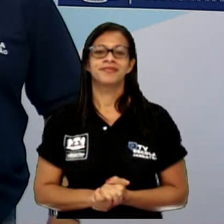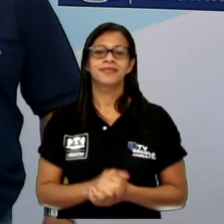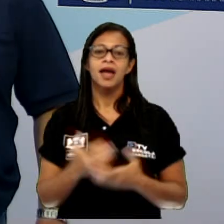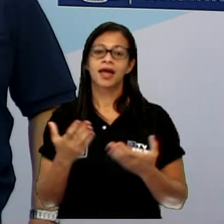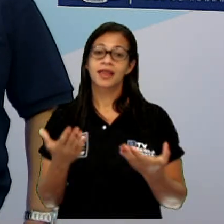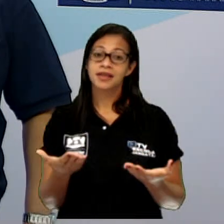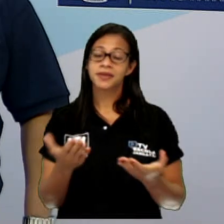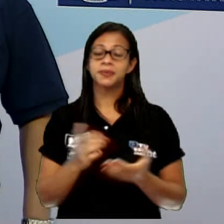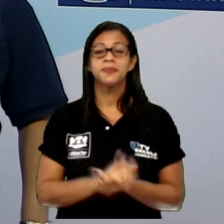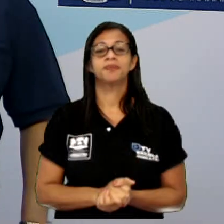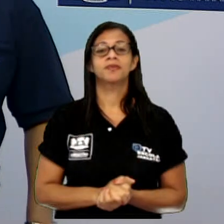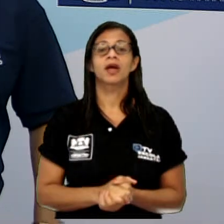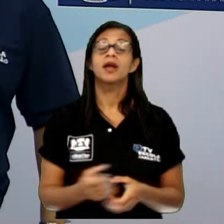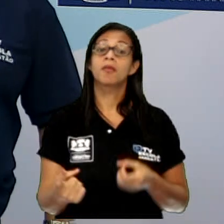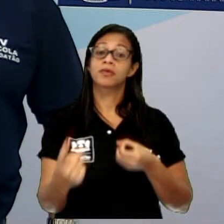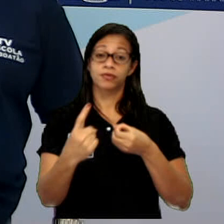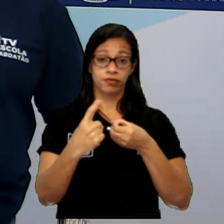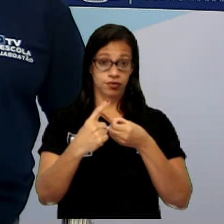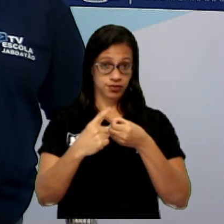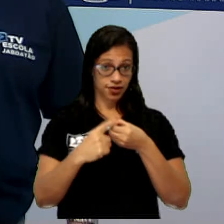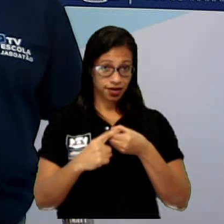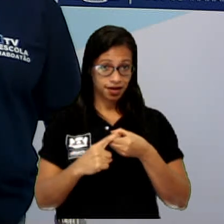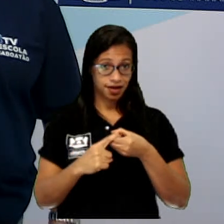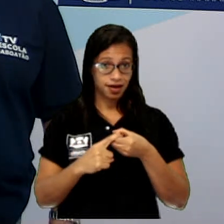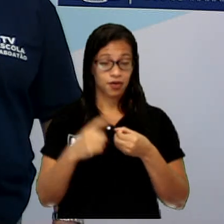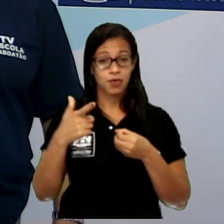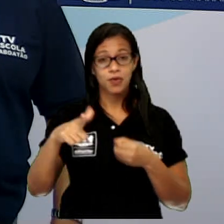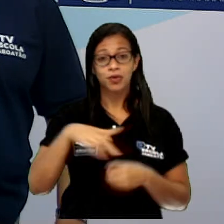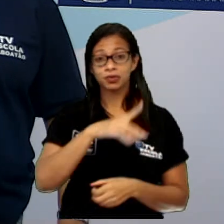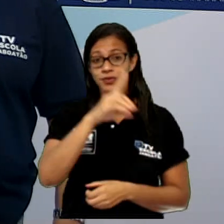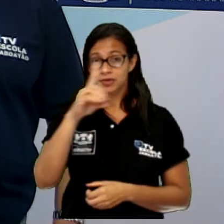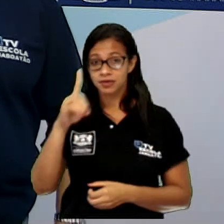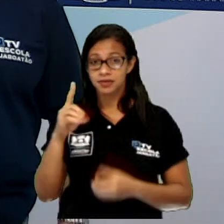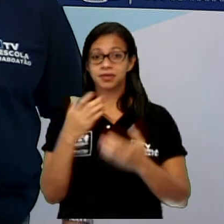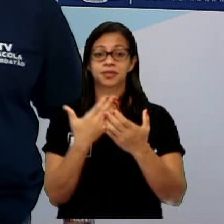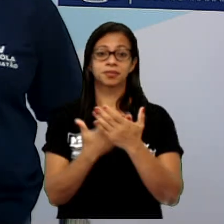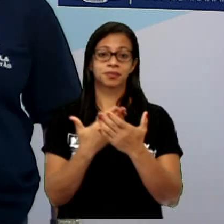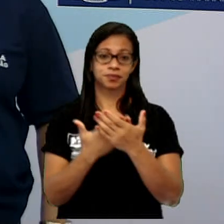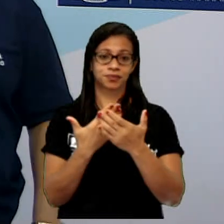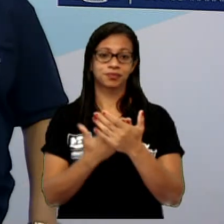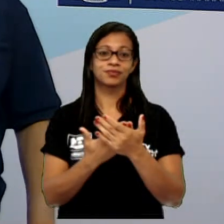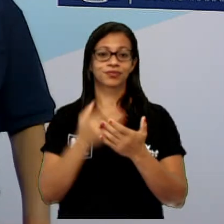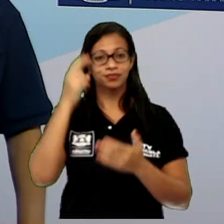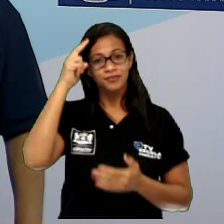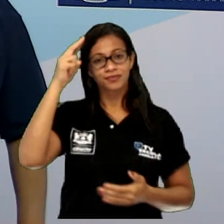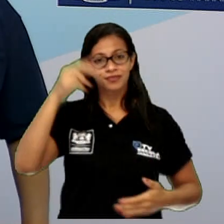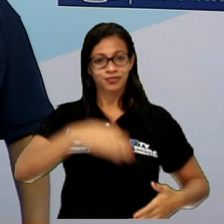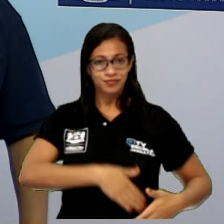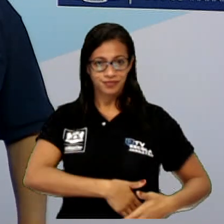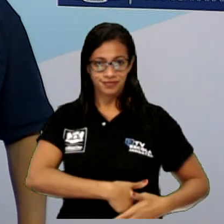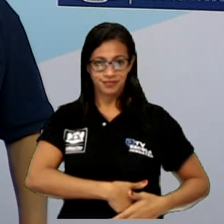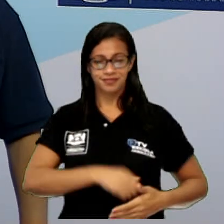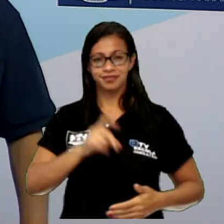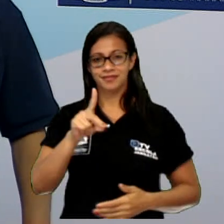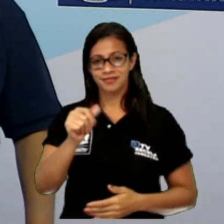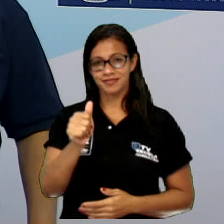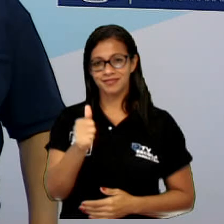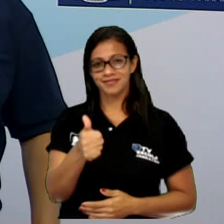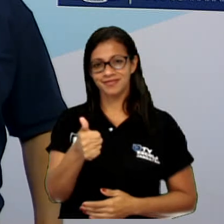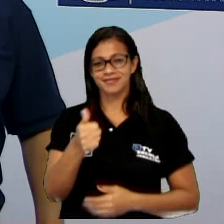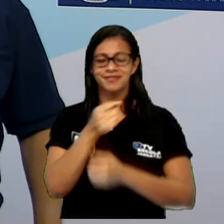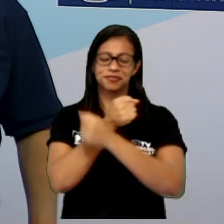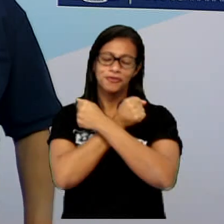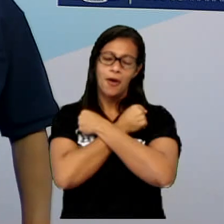vai voltar para continuar a estudar a história de Napoleão Bonaparte. Então, eu quero deixar um abraço para vocês, tá